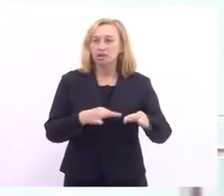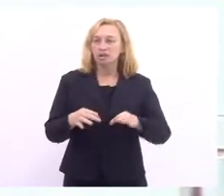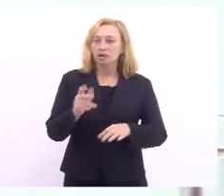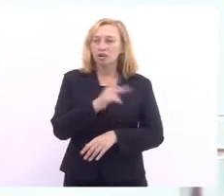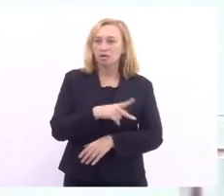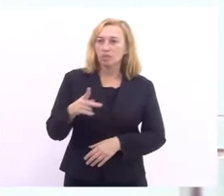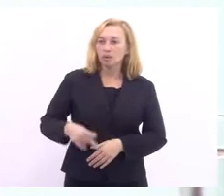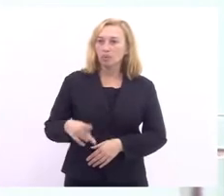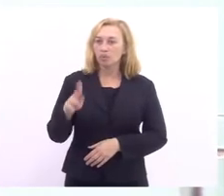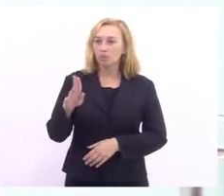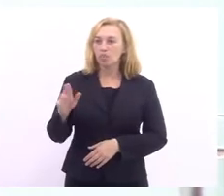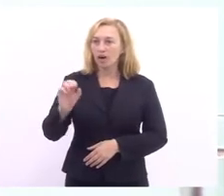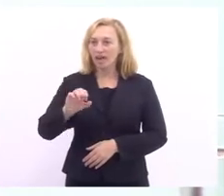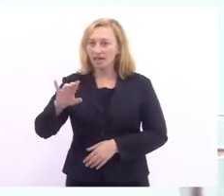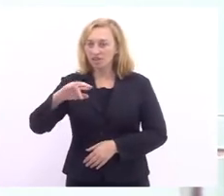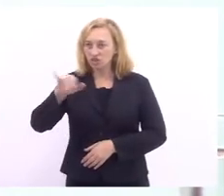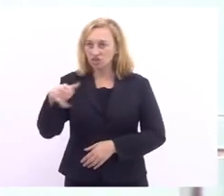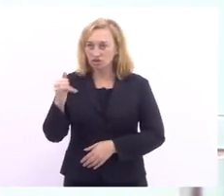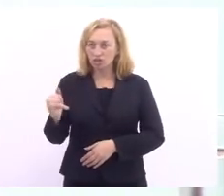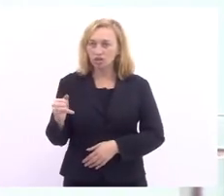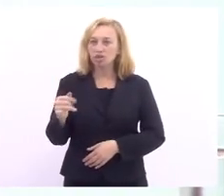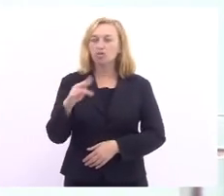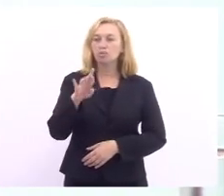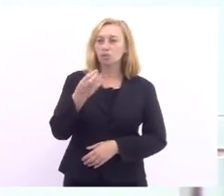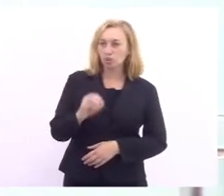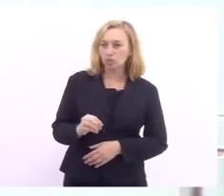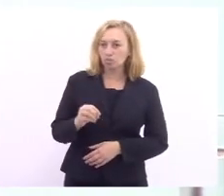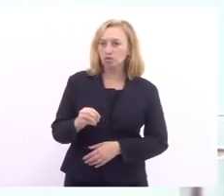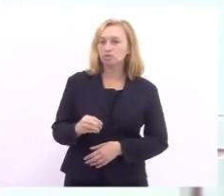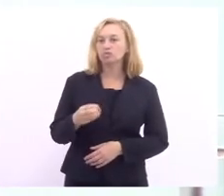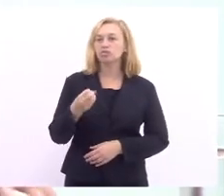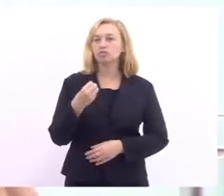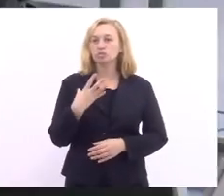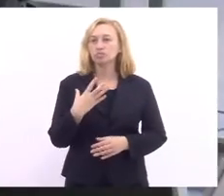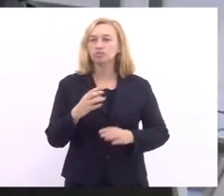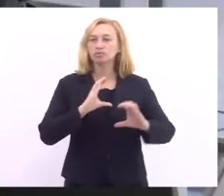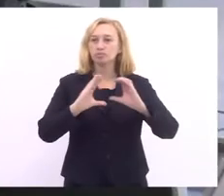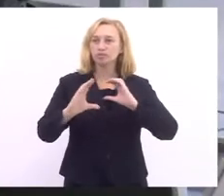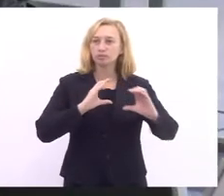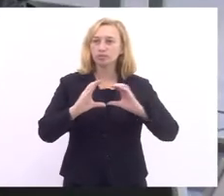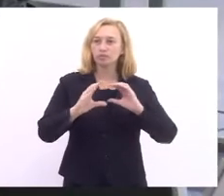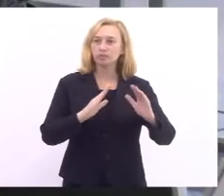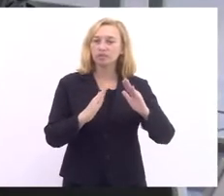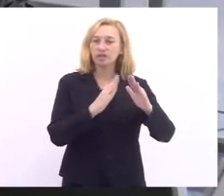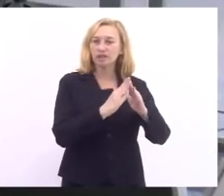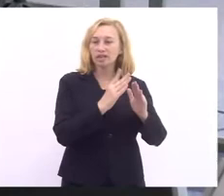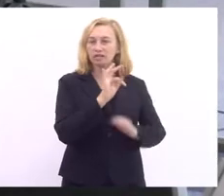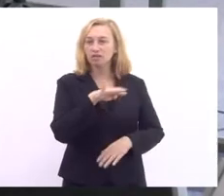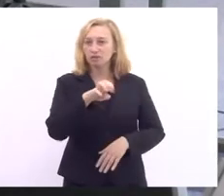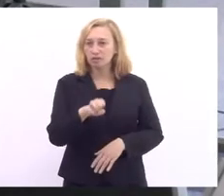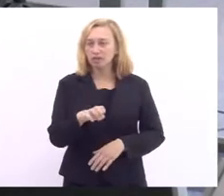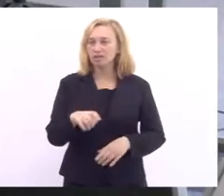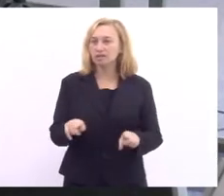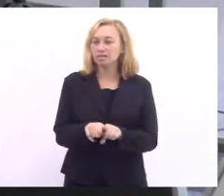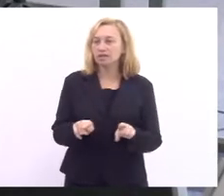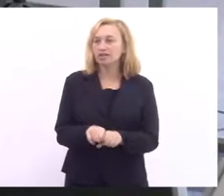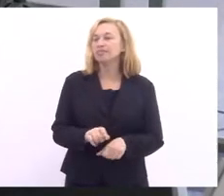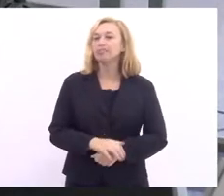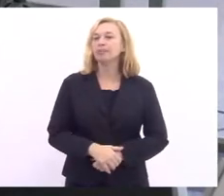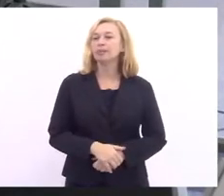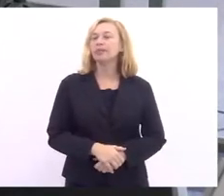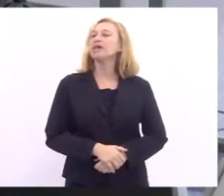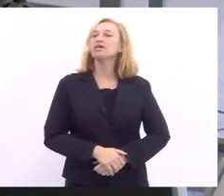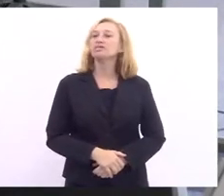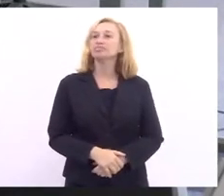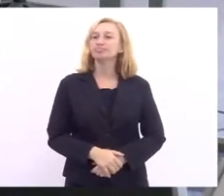UERJ Bruno Sobral frequente interlocutor também da Assembleia e da cada Fluminense na pauta do desenvolvimento econômico do Estado